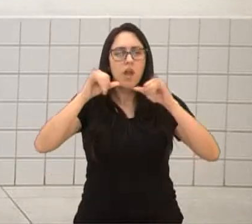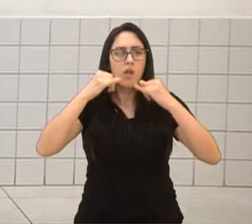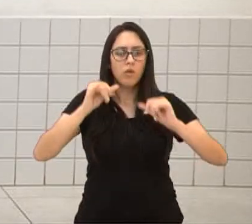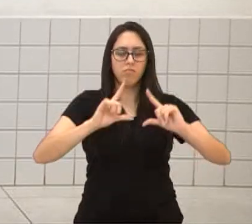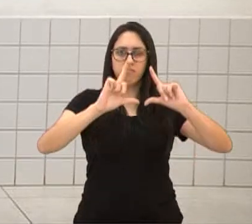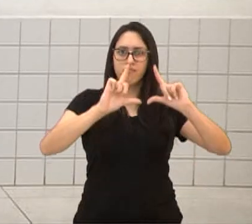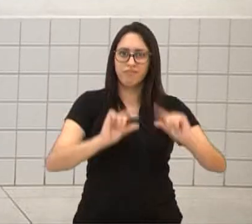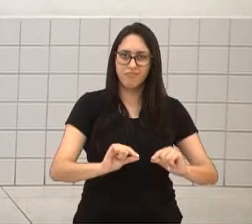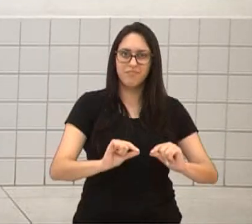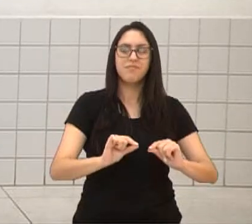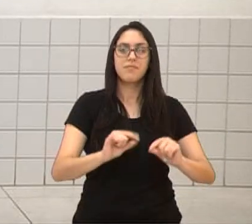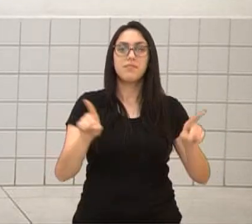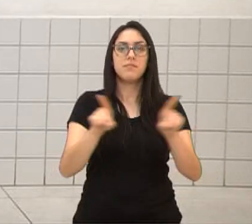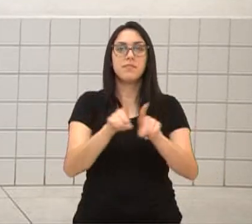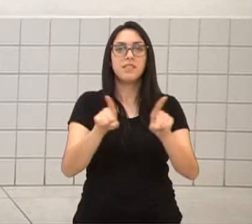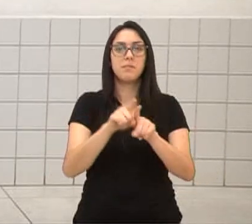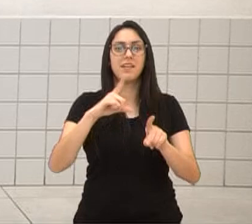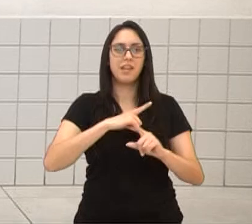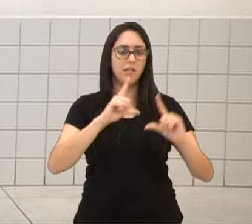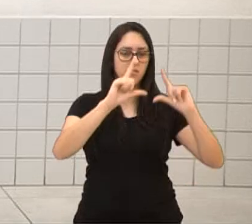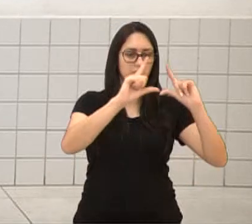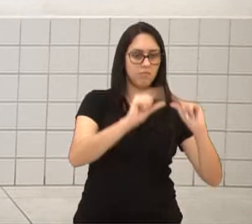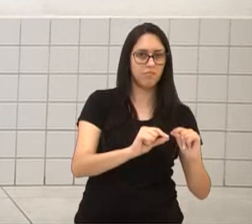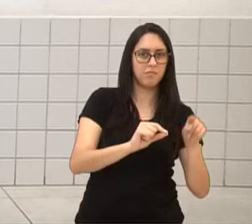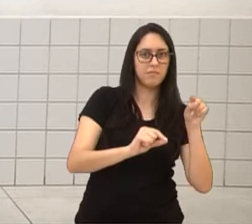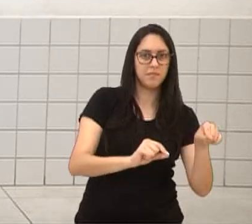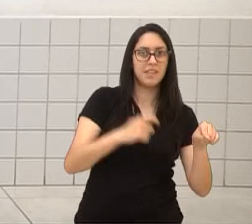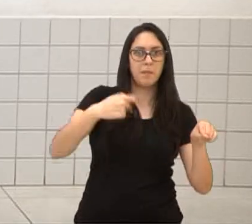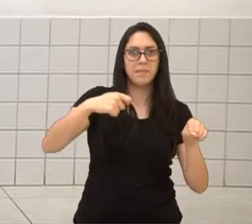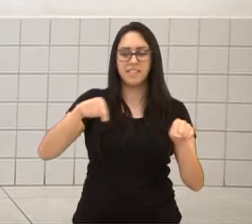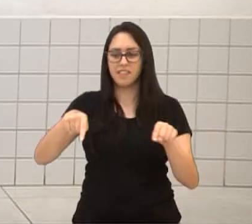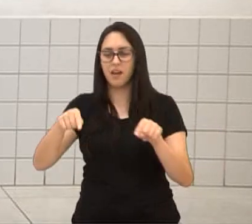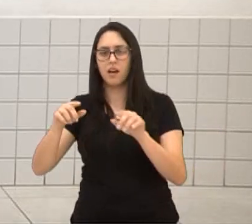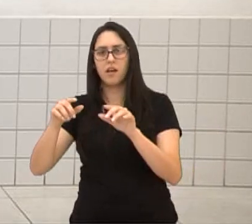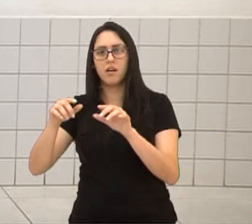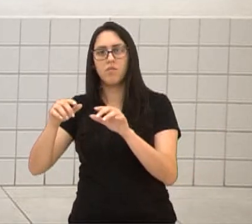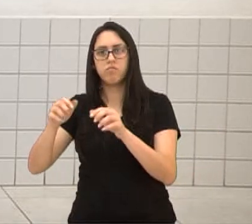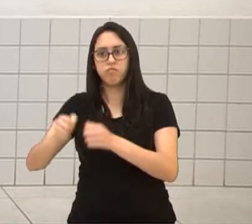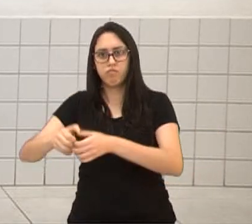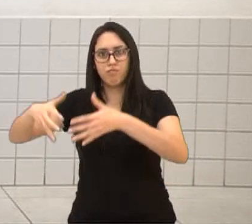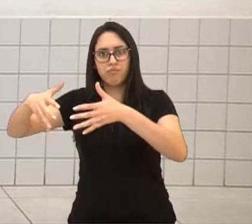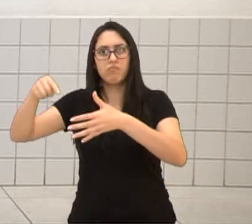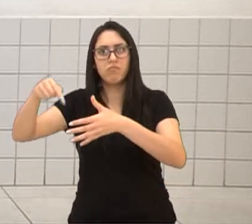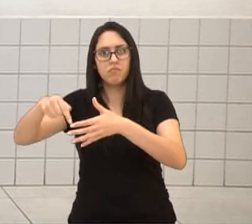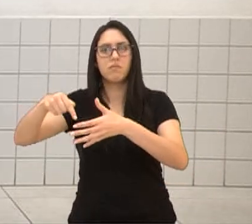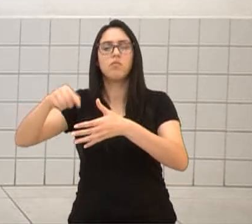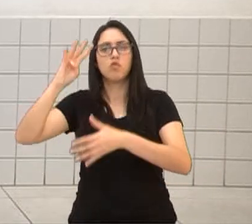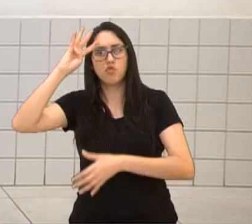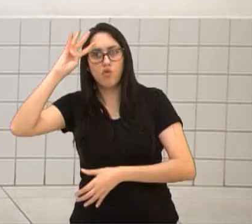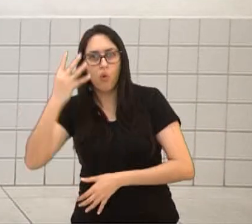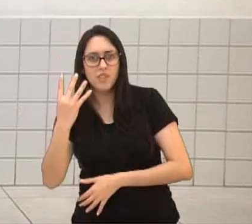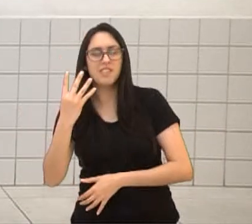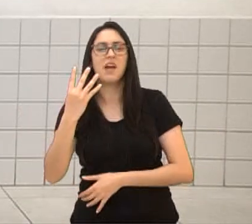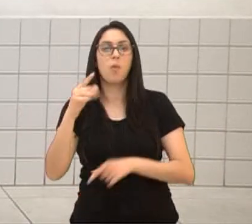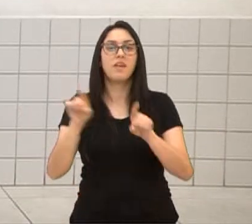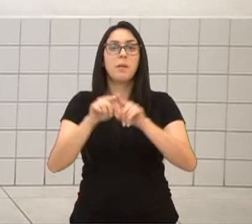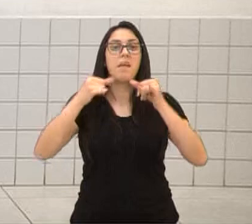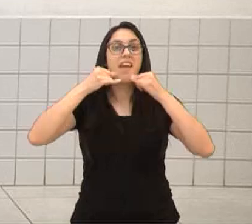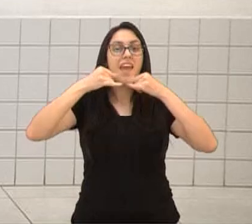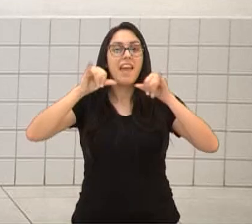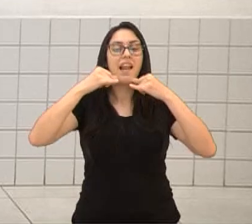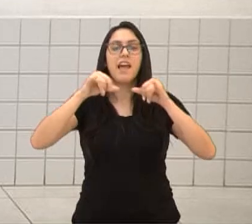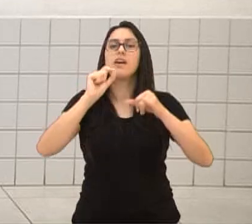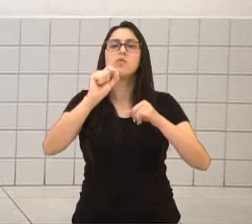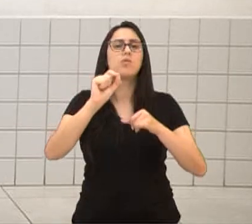tamanho. E, como diminui de um lado, vai ter que concentrar do outro e isso vai acontecer lá na solução, né, Prof. Beth? Isso mesmo. E os elétrons vão caminhando em